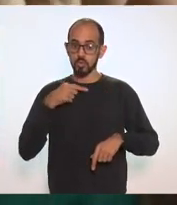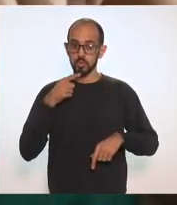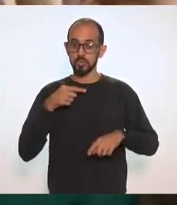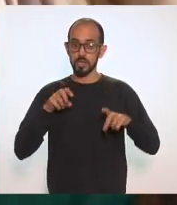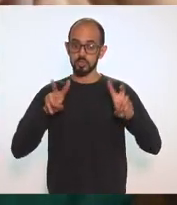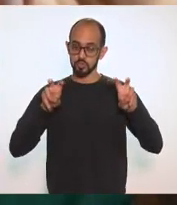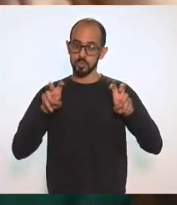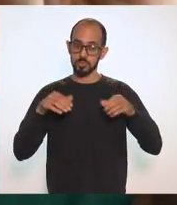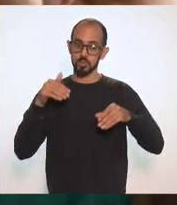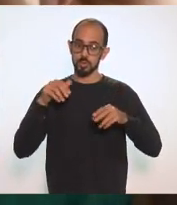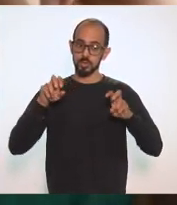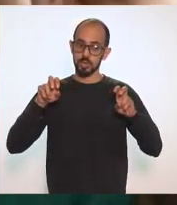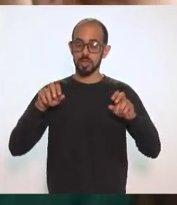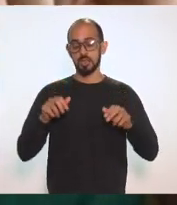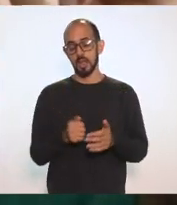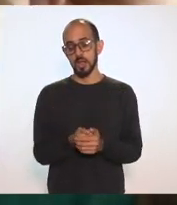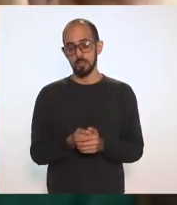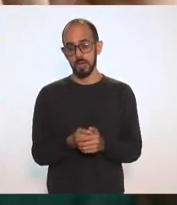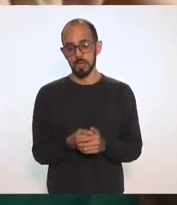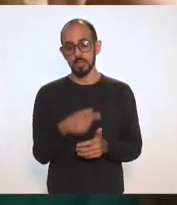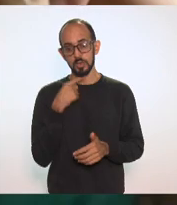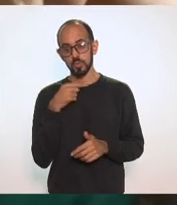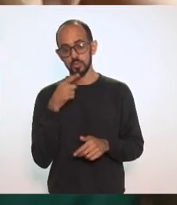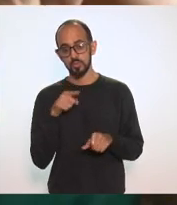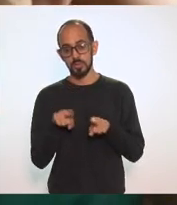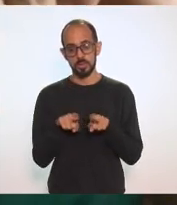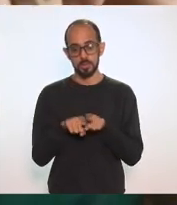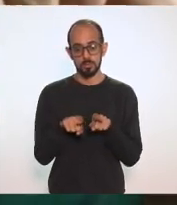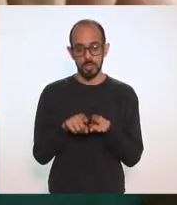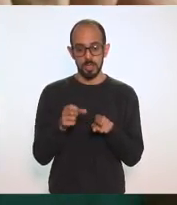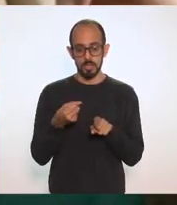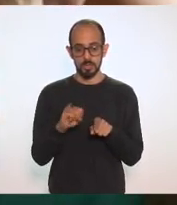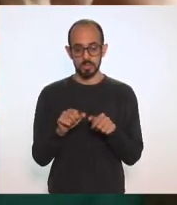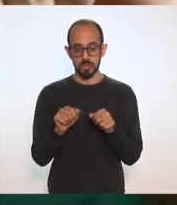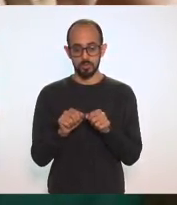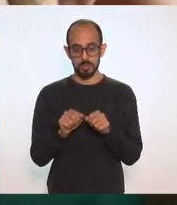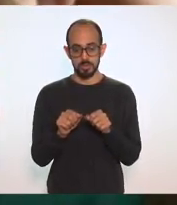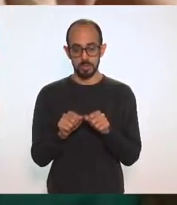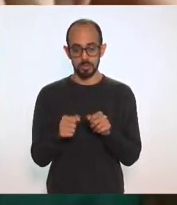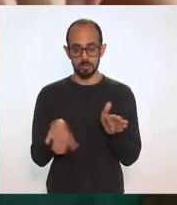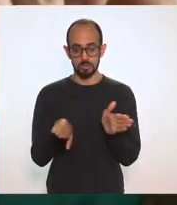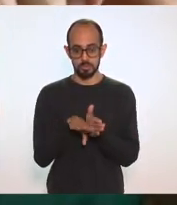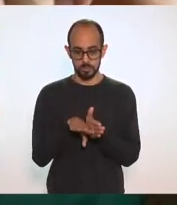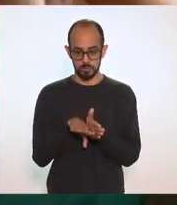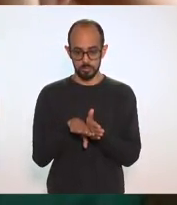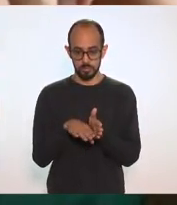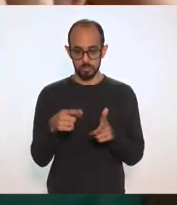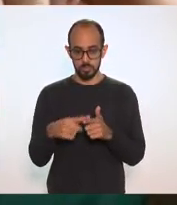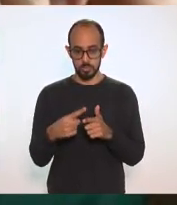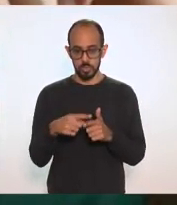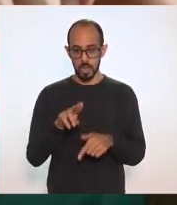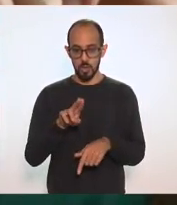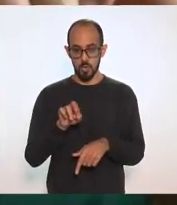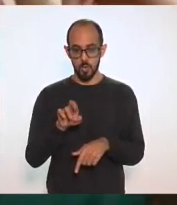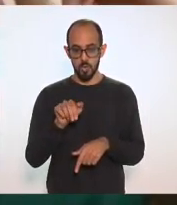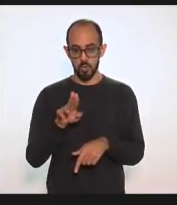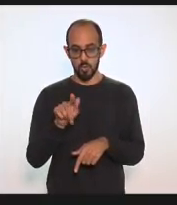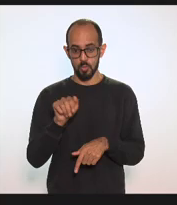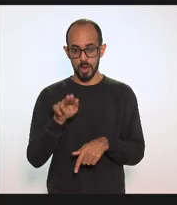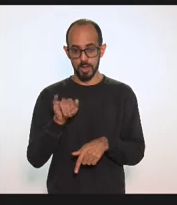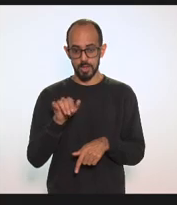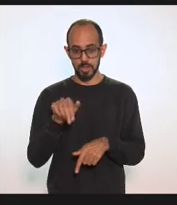tema e tenho dúvidas se não está havendo coincidência de estações, porque... Na estação uruguaiana, lá há um